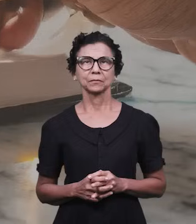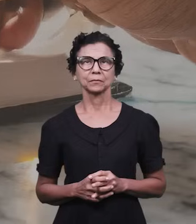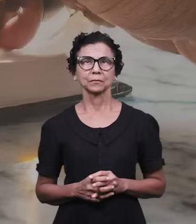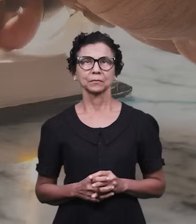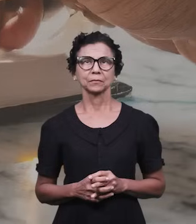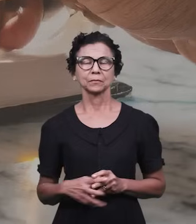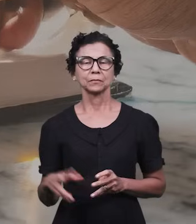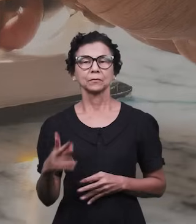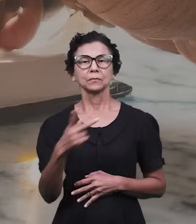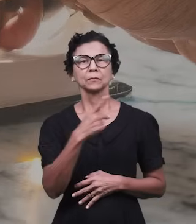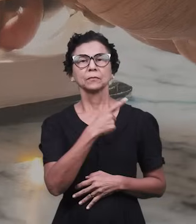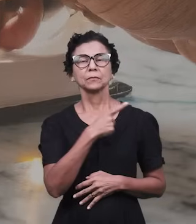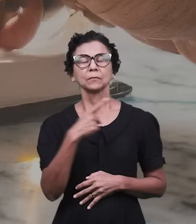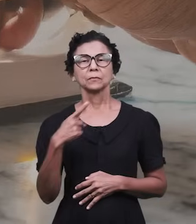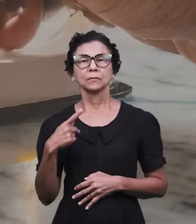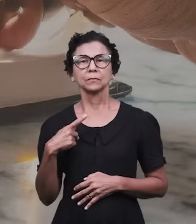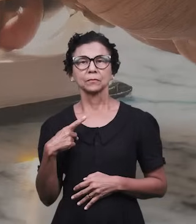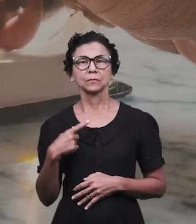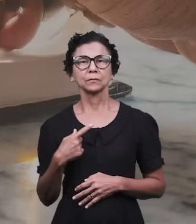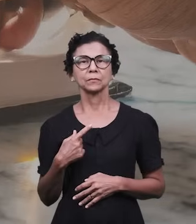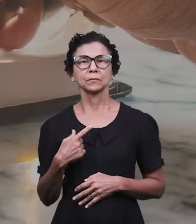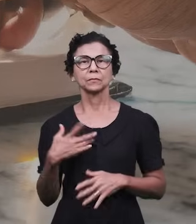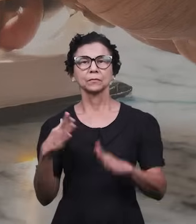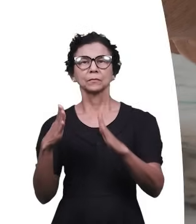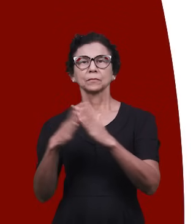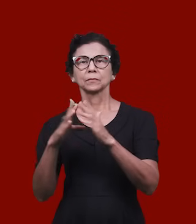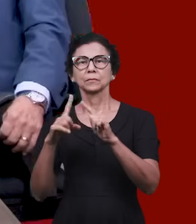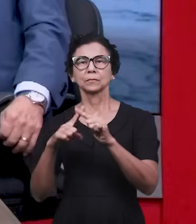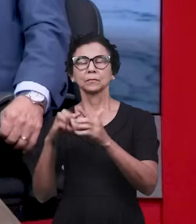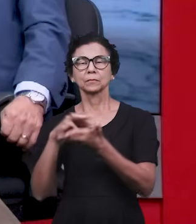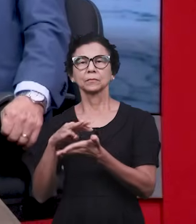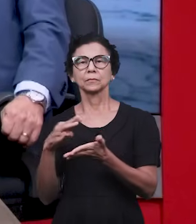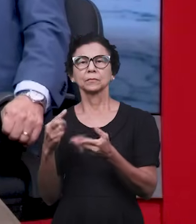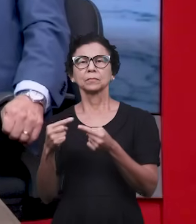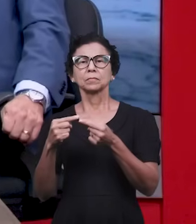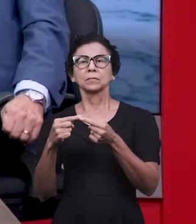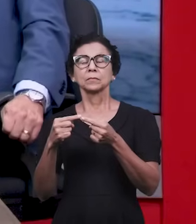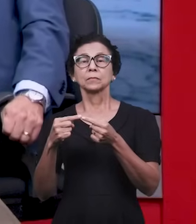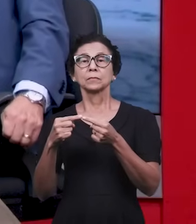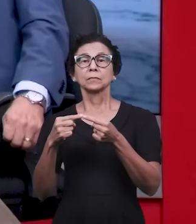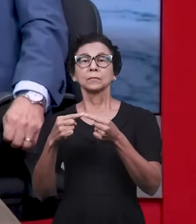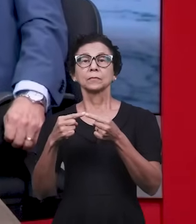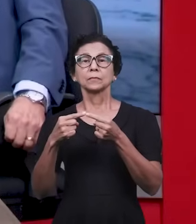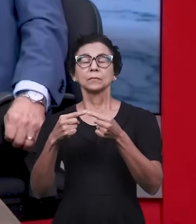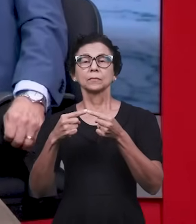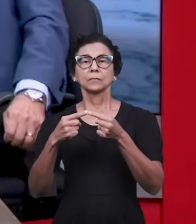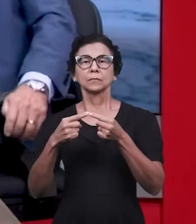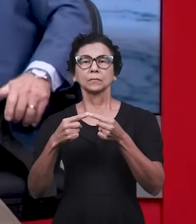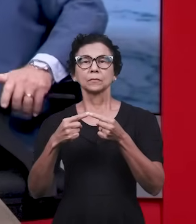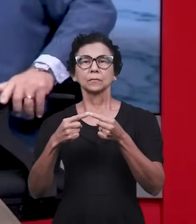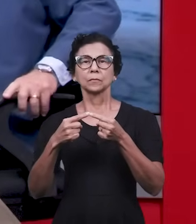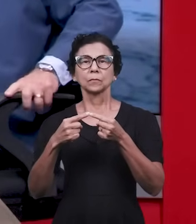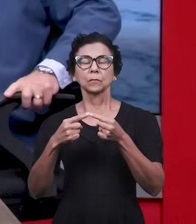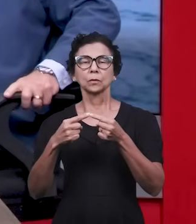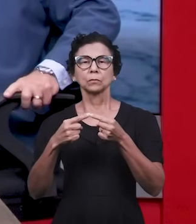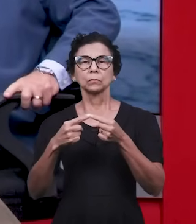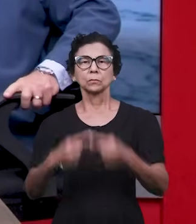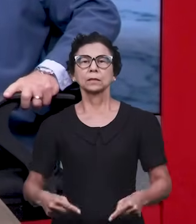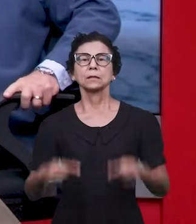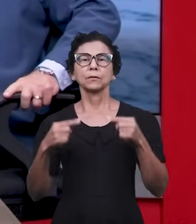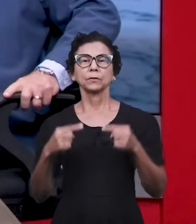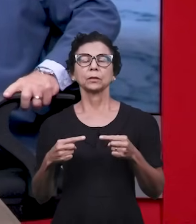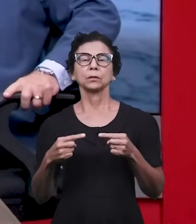Pastor, qual o grande desafio dessa igreja nesse novo século? Essa pergunta ela tem uma relevância muito grande,